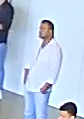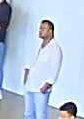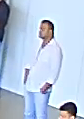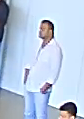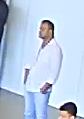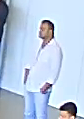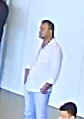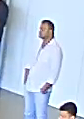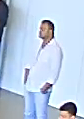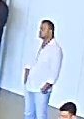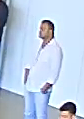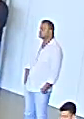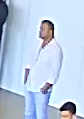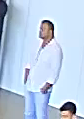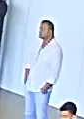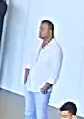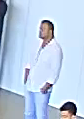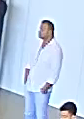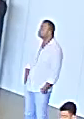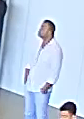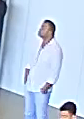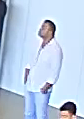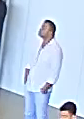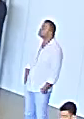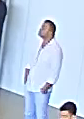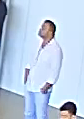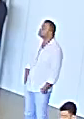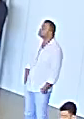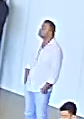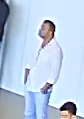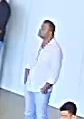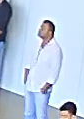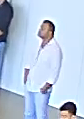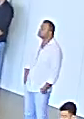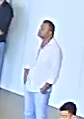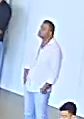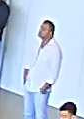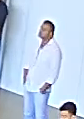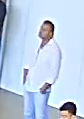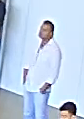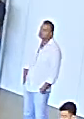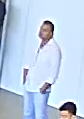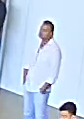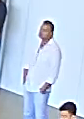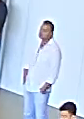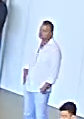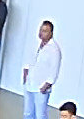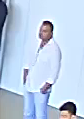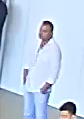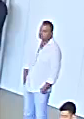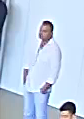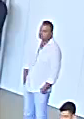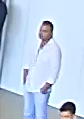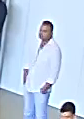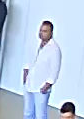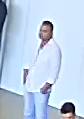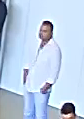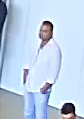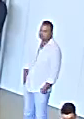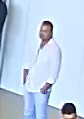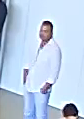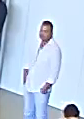de definir qualquer coisa, eu vou pedir uma reformulação desta lei. Ela precisa ser totalmente